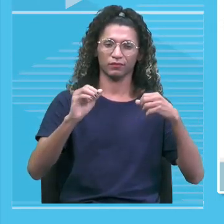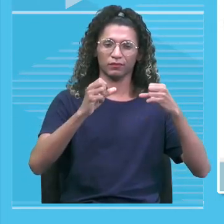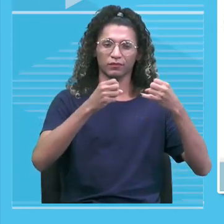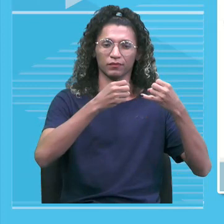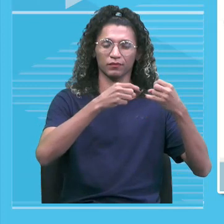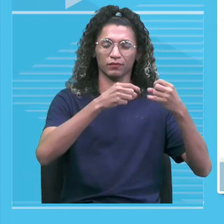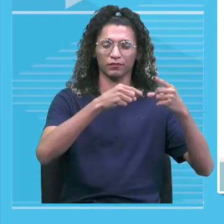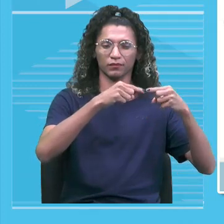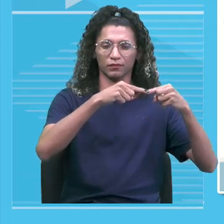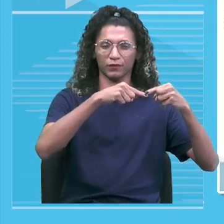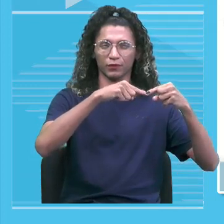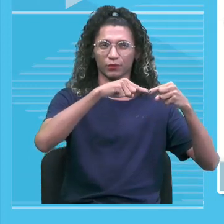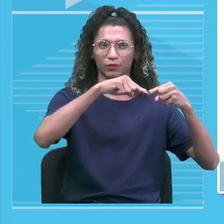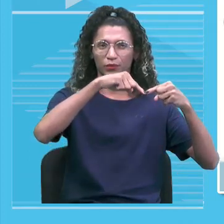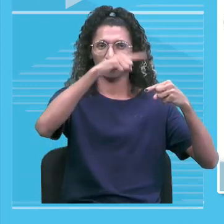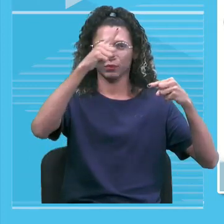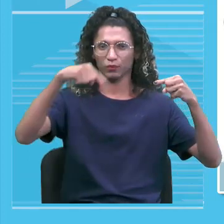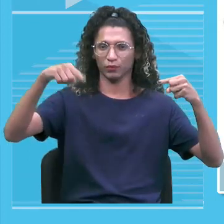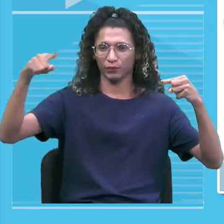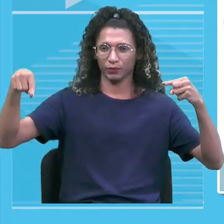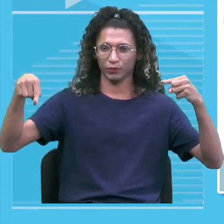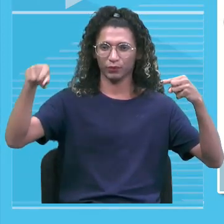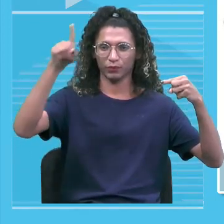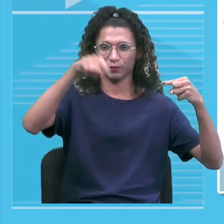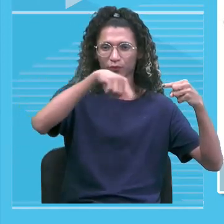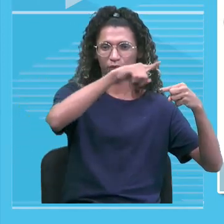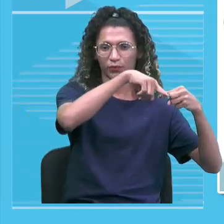b ou vice-versa